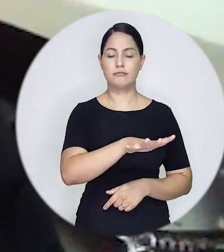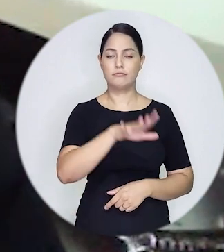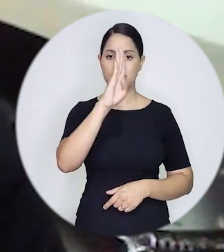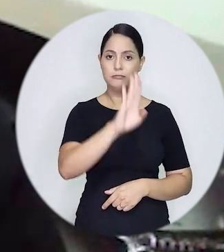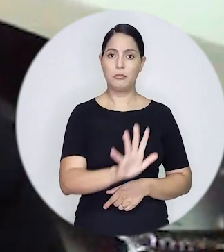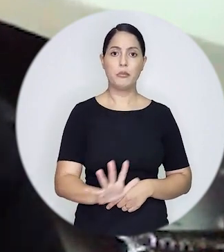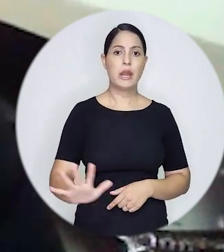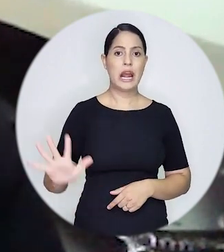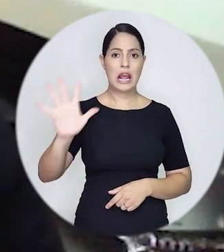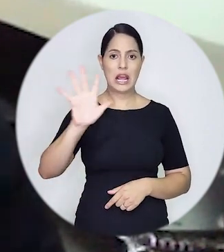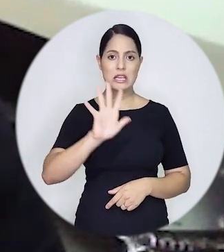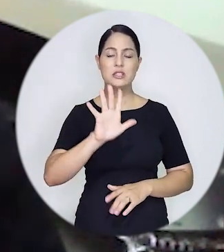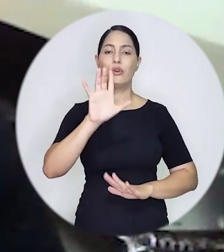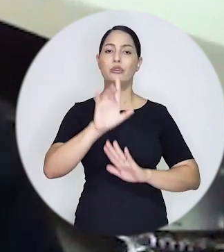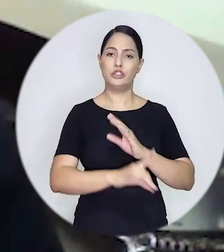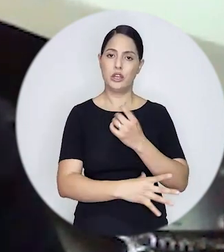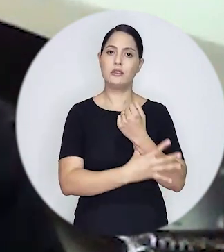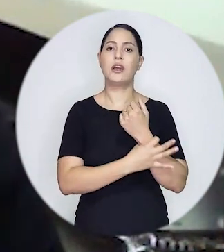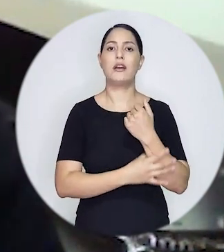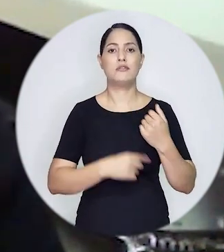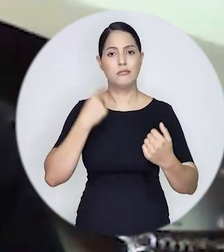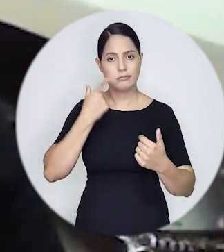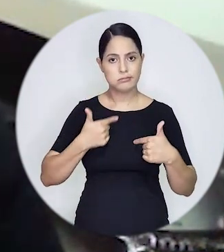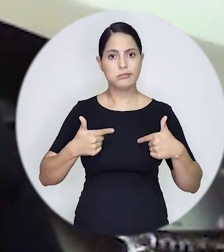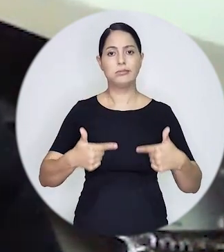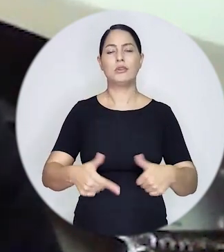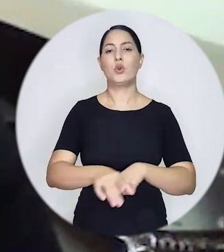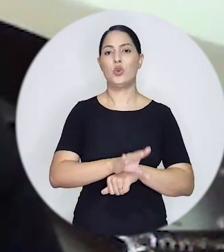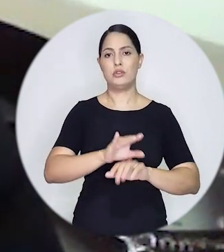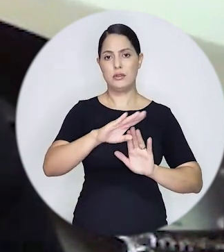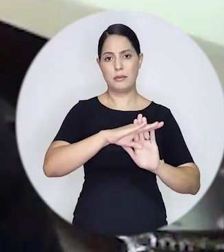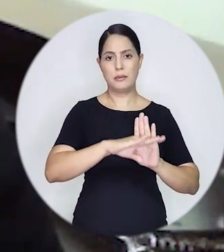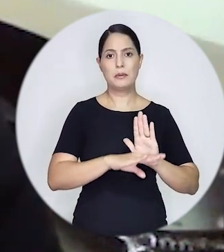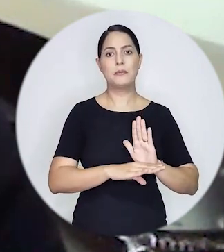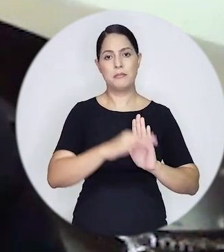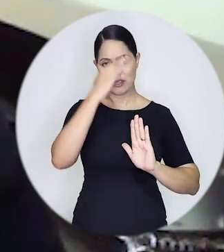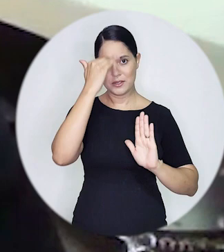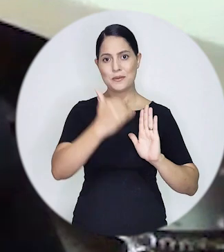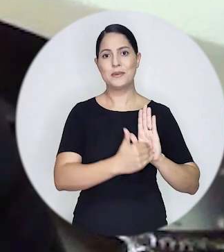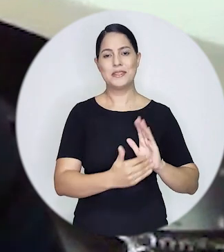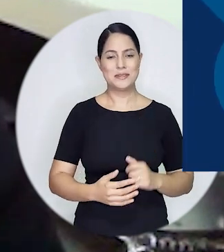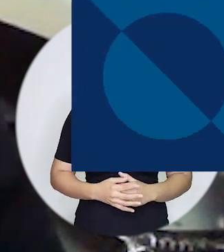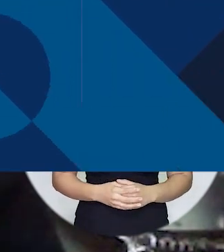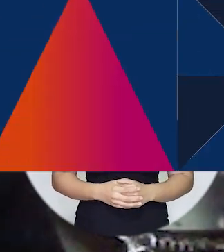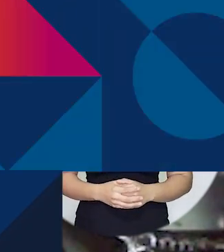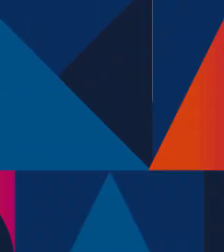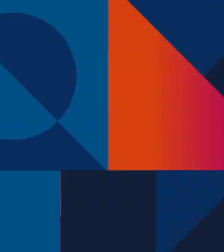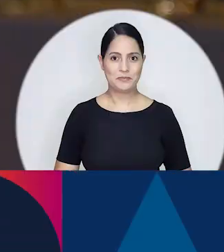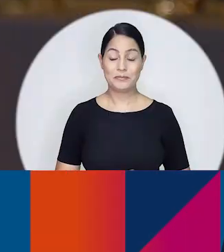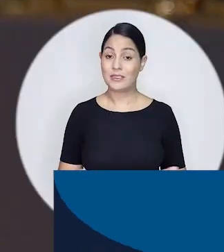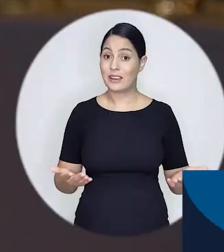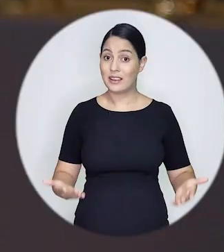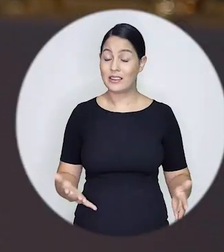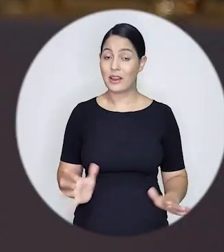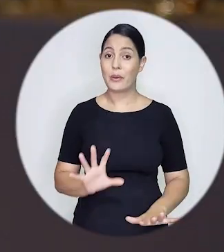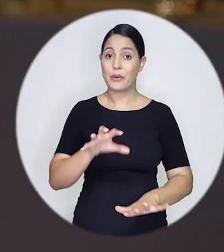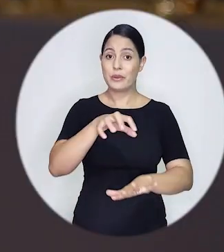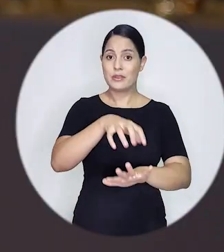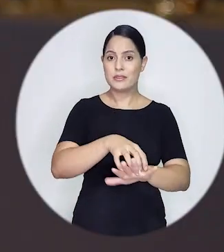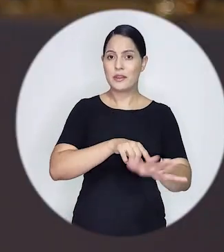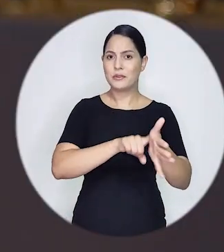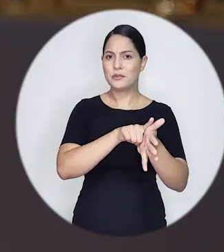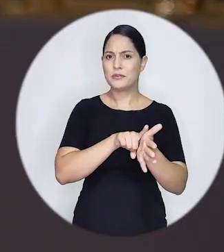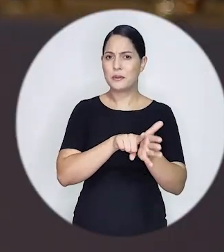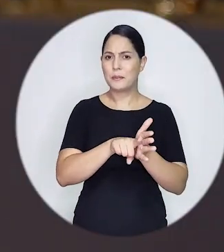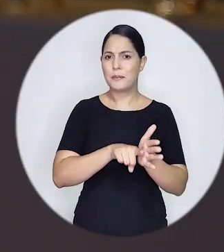direito de termos as nossas garantias constitucionais preservadas igualmente. O Centro de